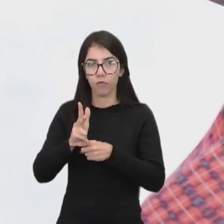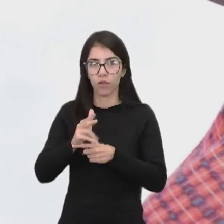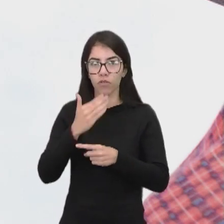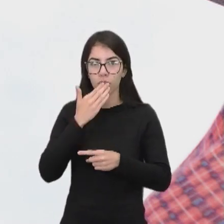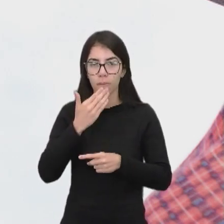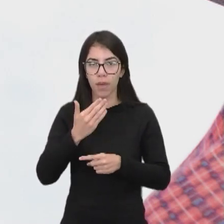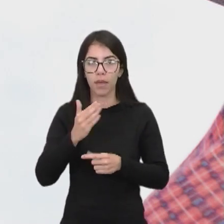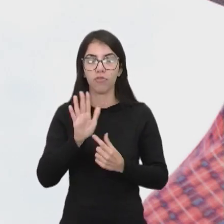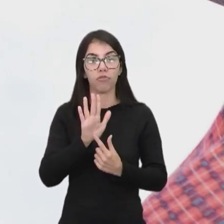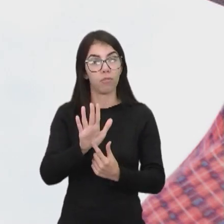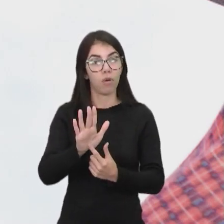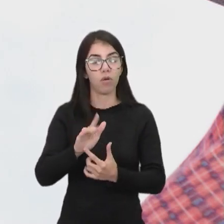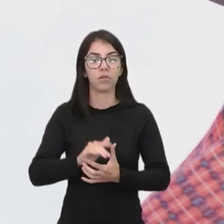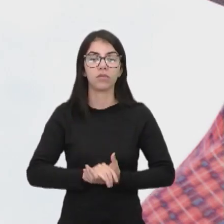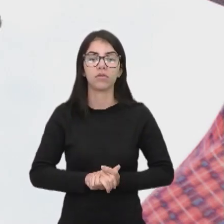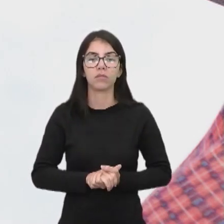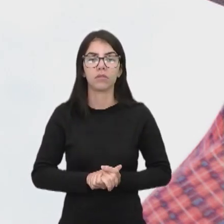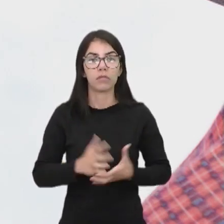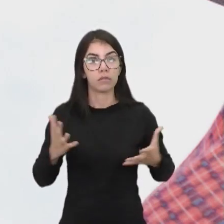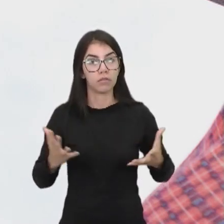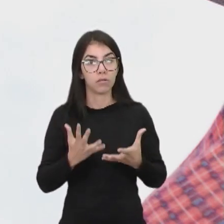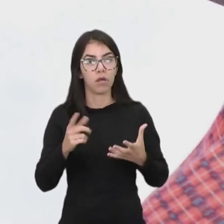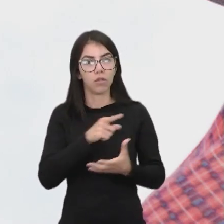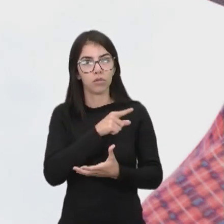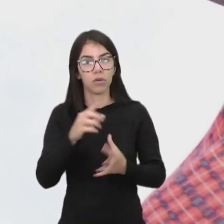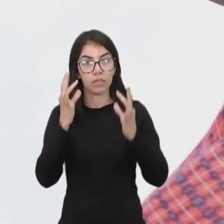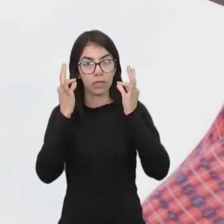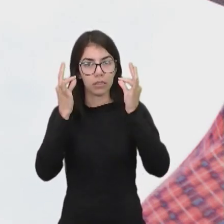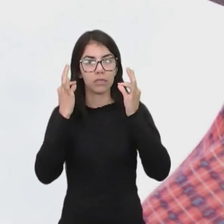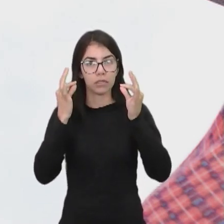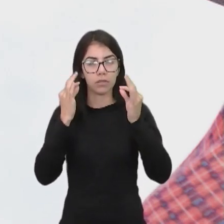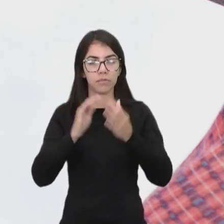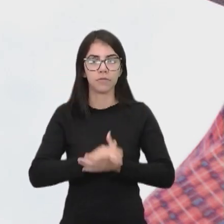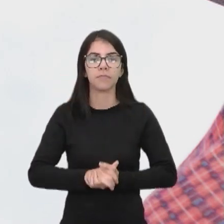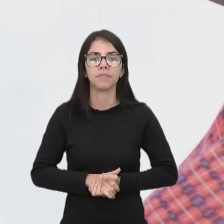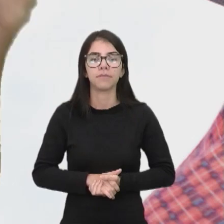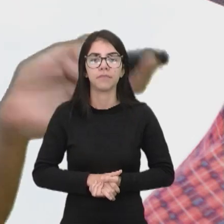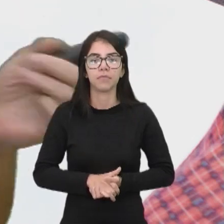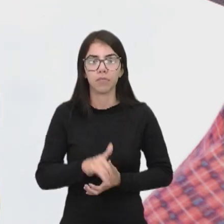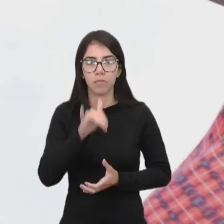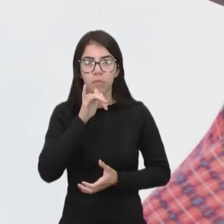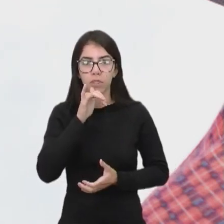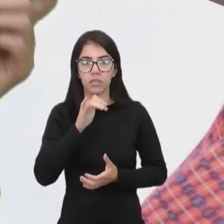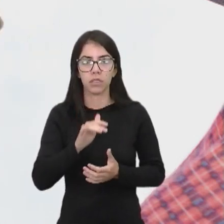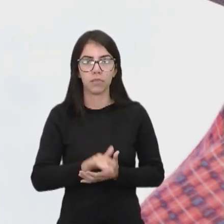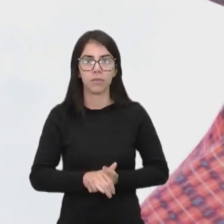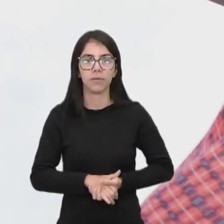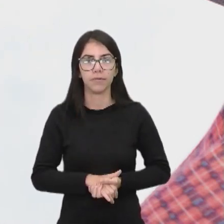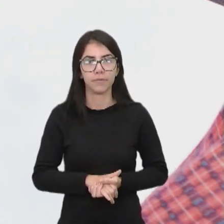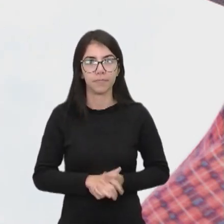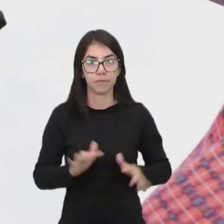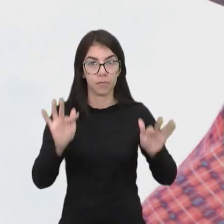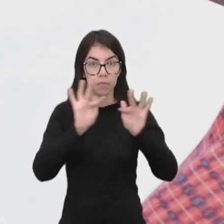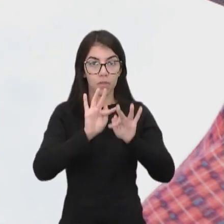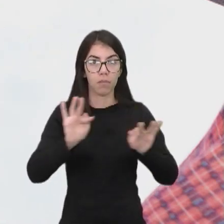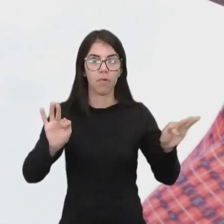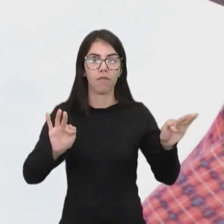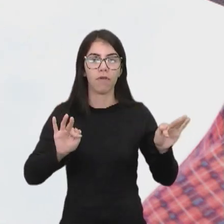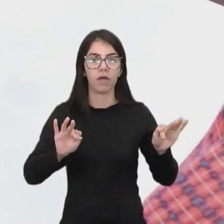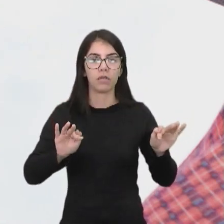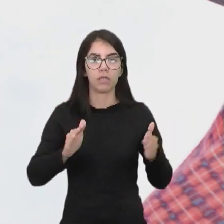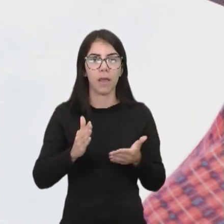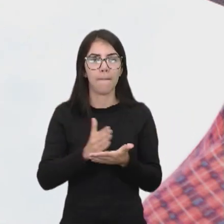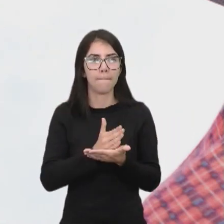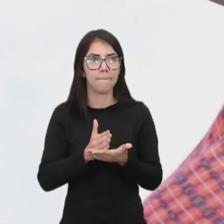isso que o vídeo estimula para que a gente comece a fazer. Por exemplo, uma frase que muita gente